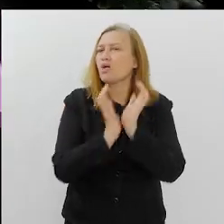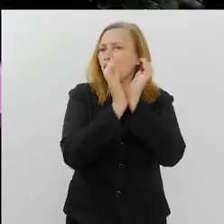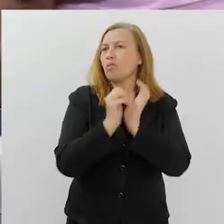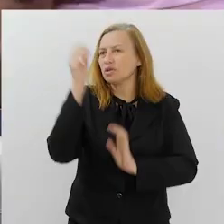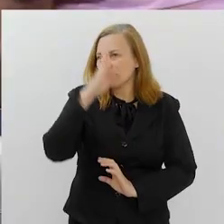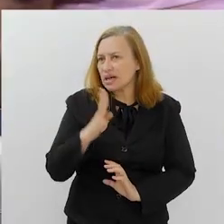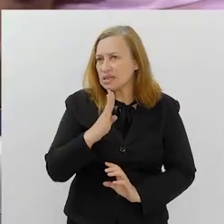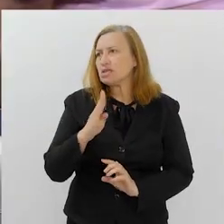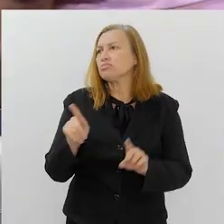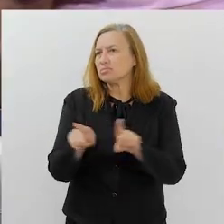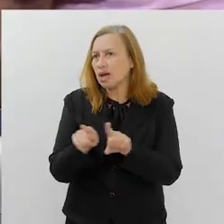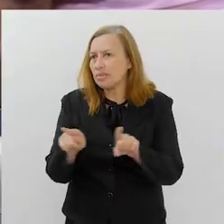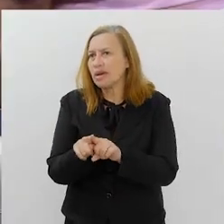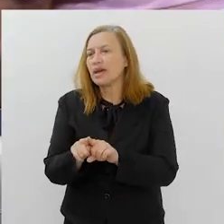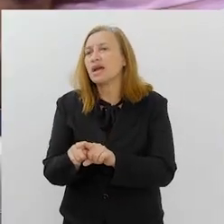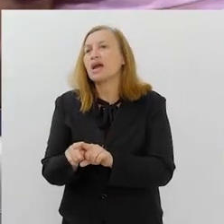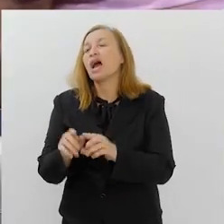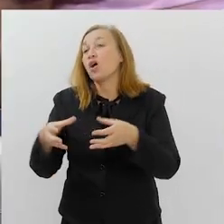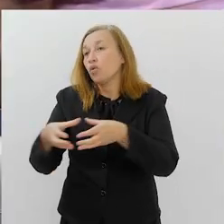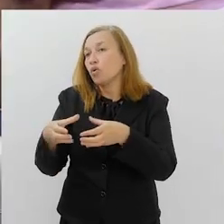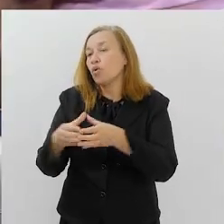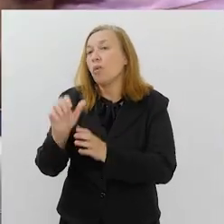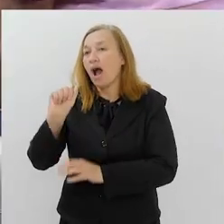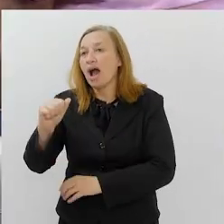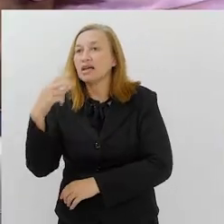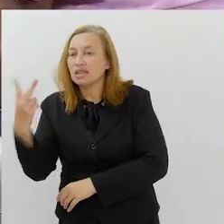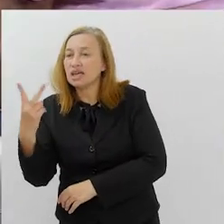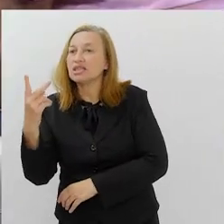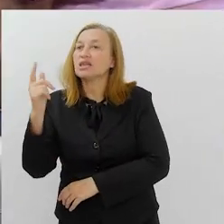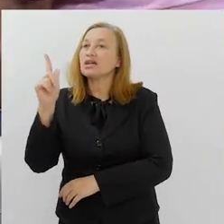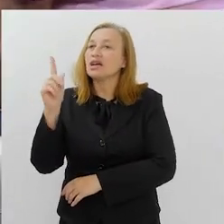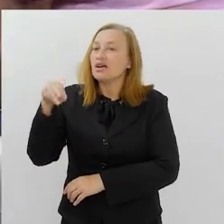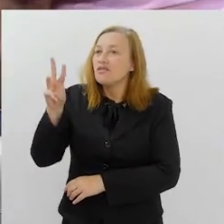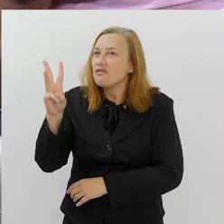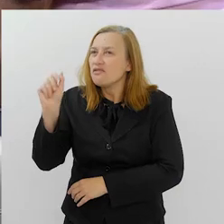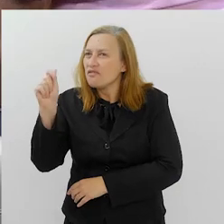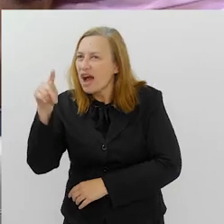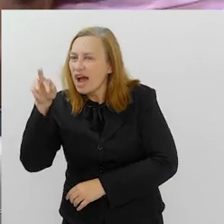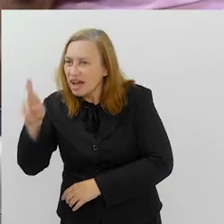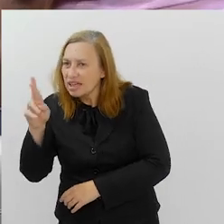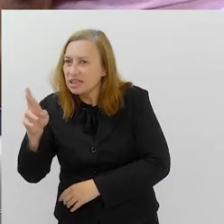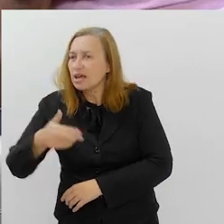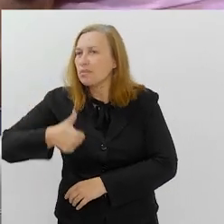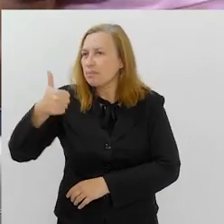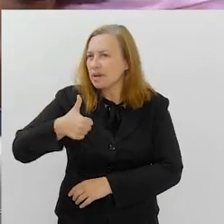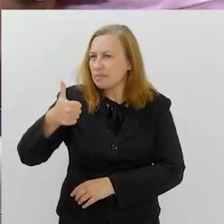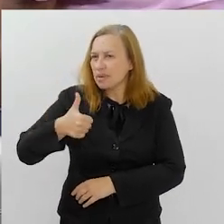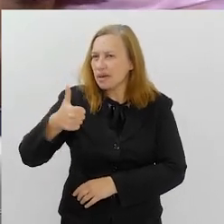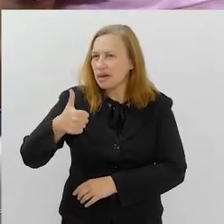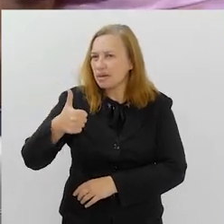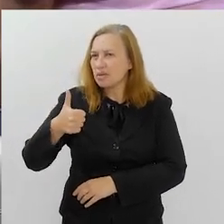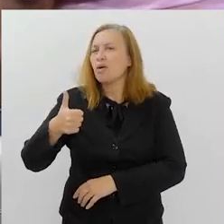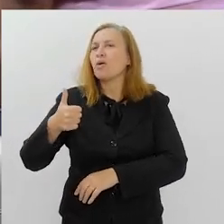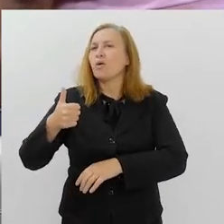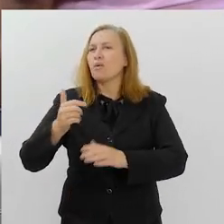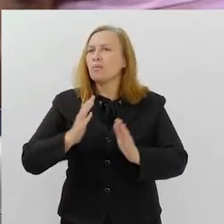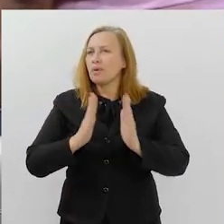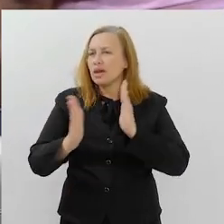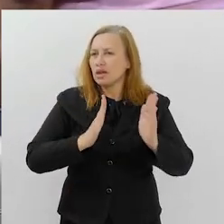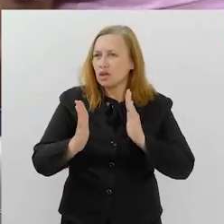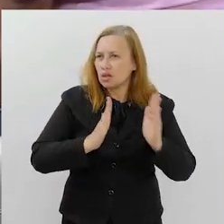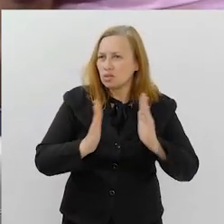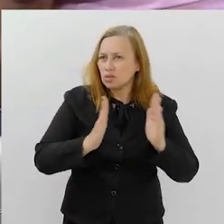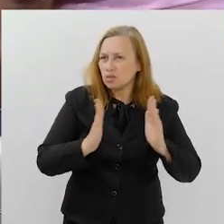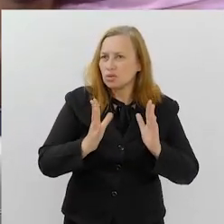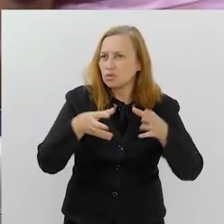É. A arbitragem de alto nível também que teve na Série A2, uhum. com Wagner do Nascimento Magalhães, que é árbitro Isso. de primeira divisão, contribuindo nessa